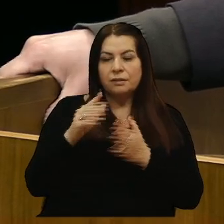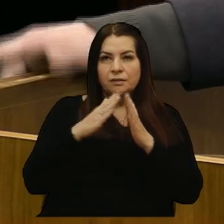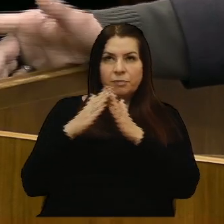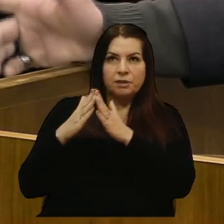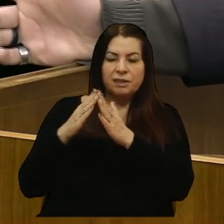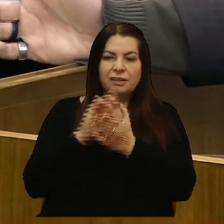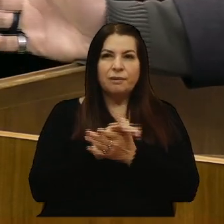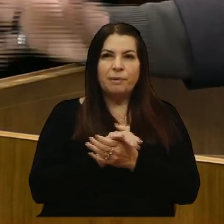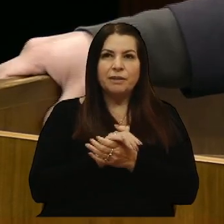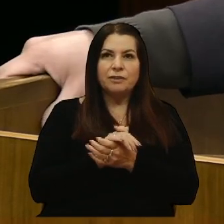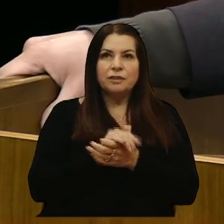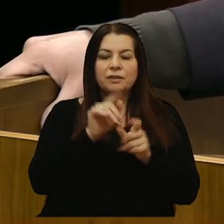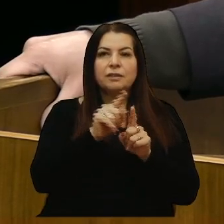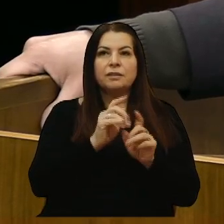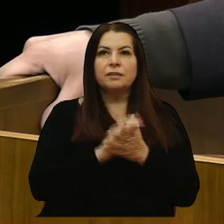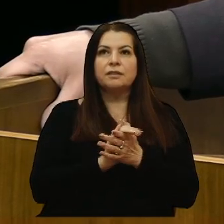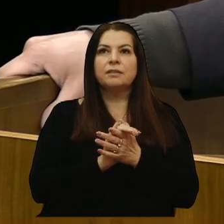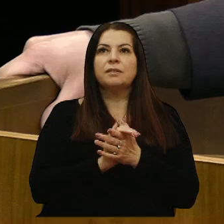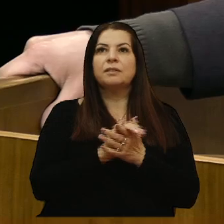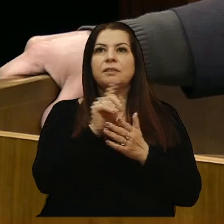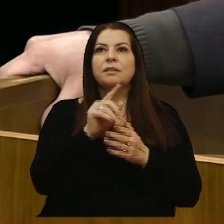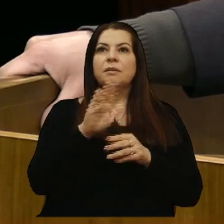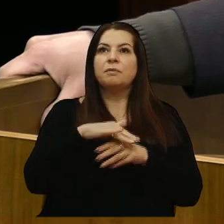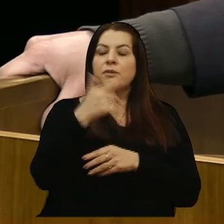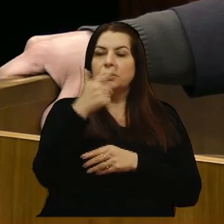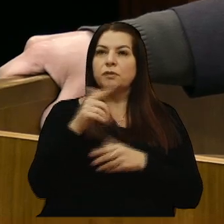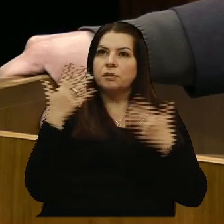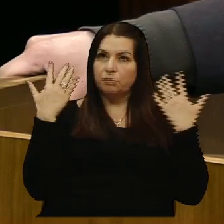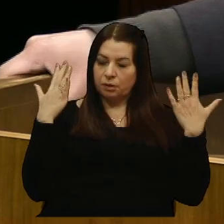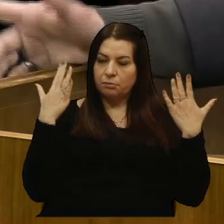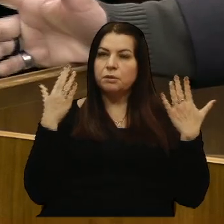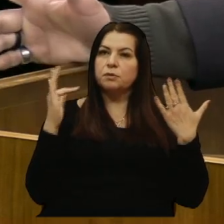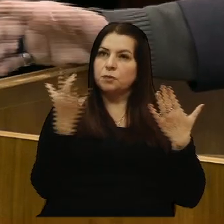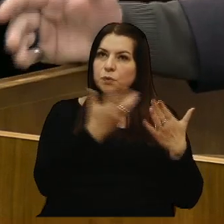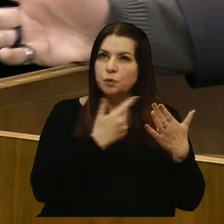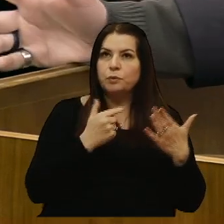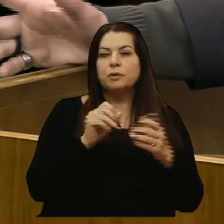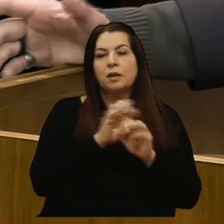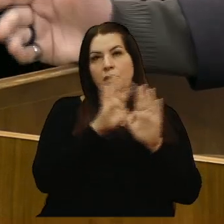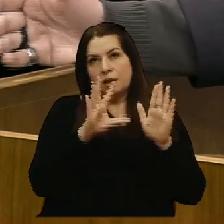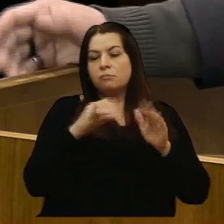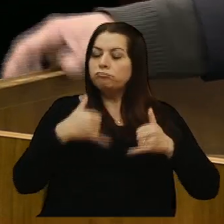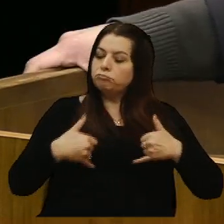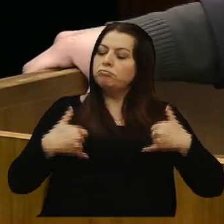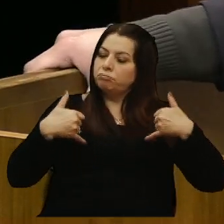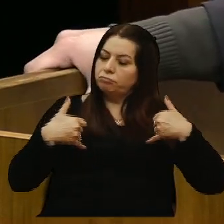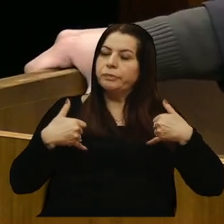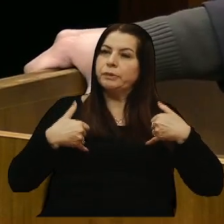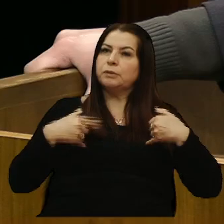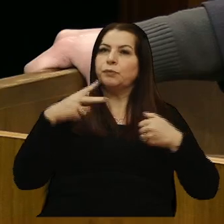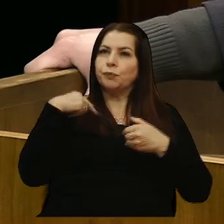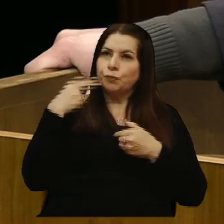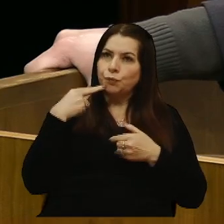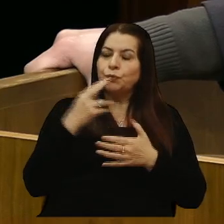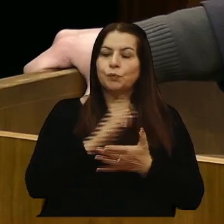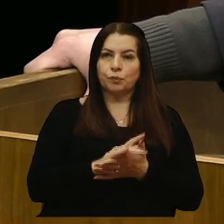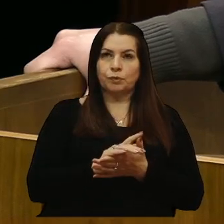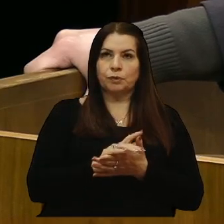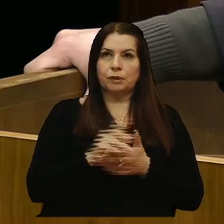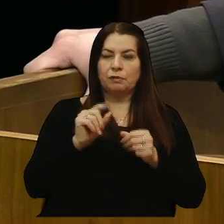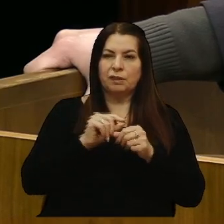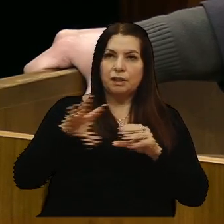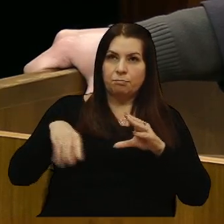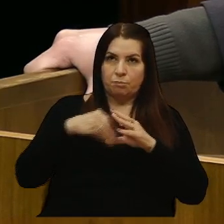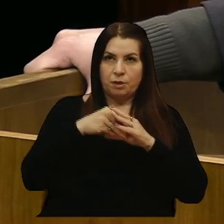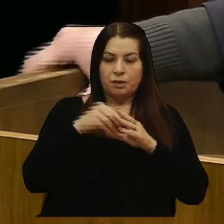moradores, e, mais uma vez, eu friso, parabéns a todos, e, claro, tenho orgulho, na condição de vereador, fazer